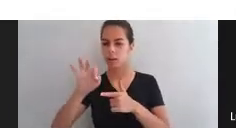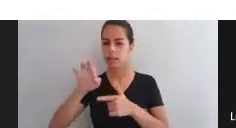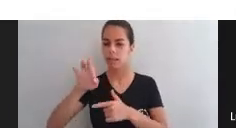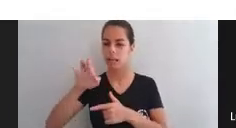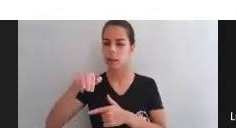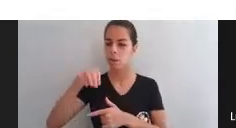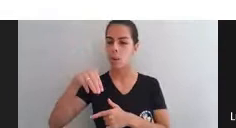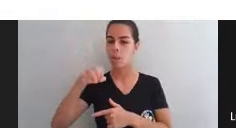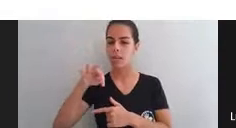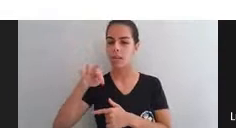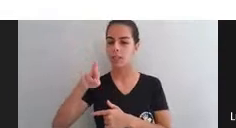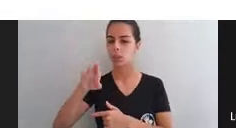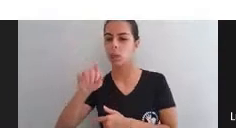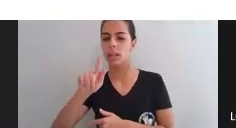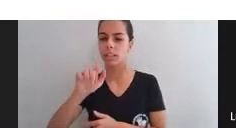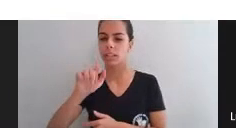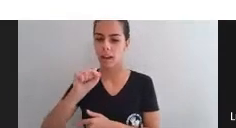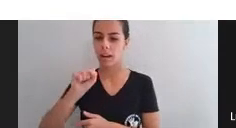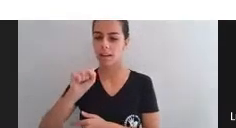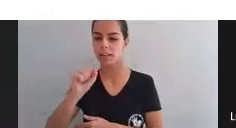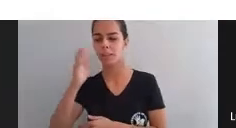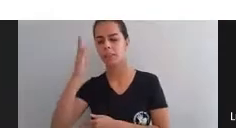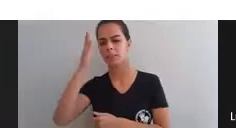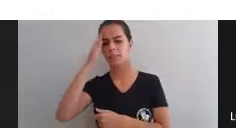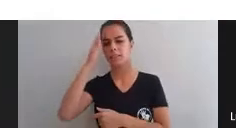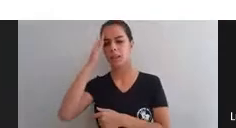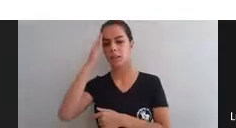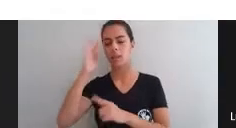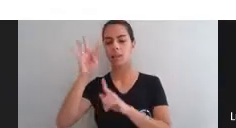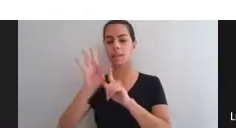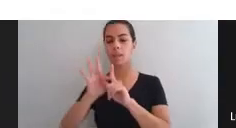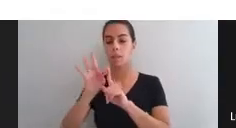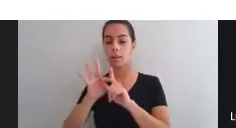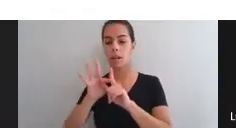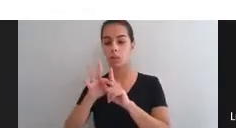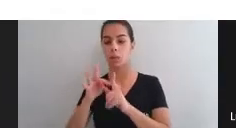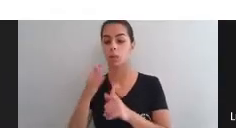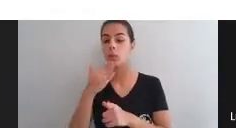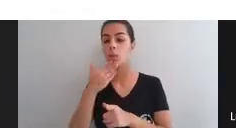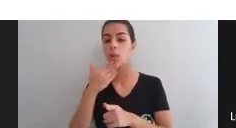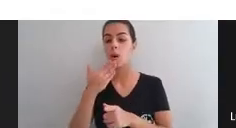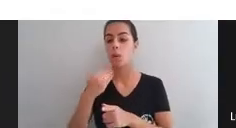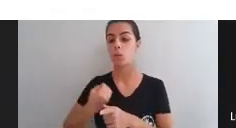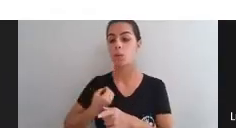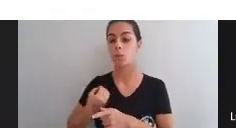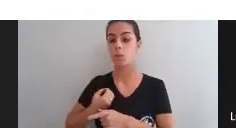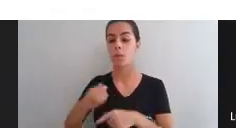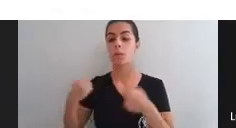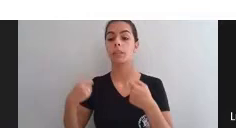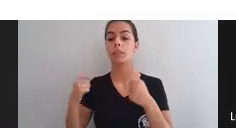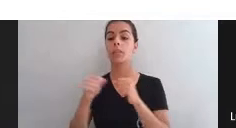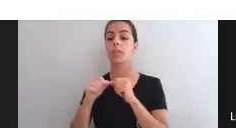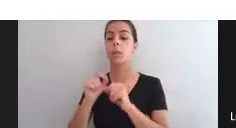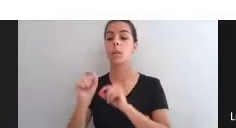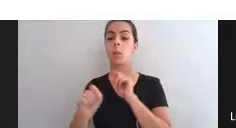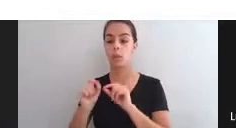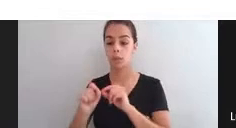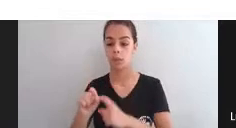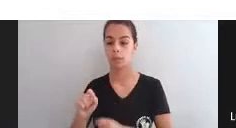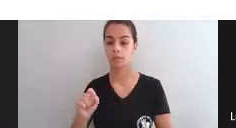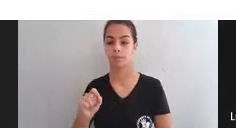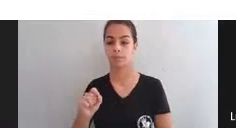chegar numa determinada temperatura, né? A gente chegar realmente naquele valor, o que a gente tinha que fazer? A gente tinha que